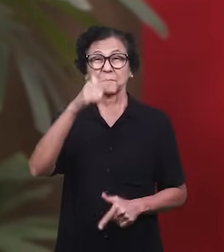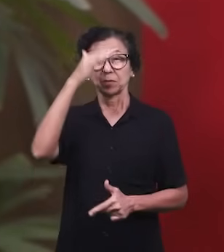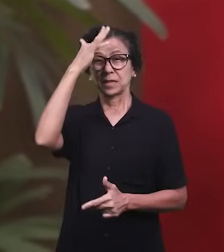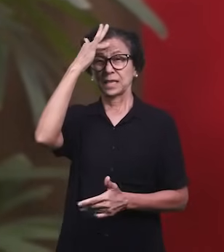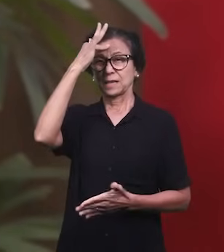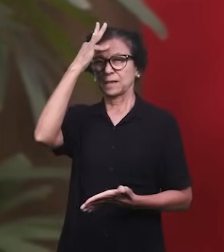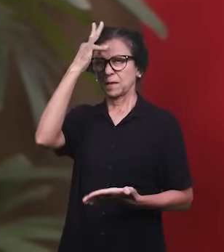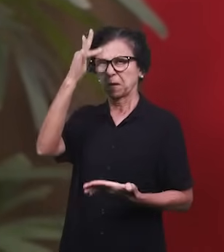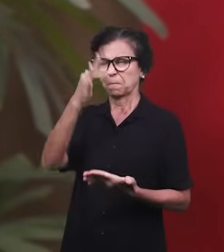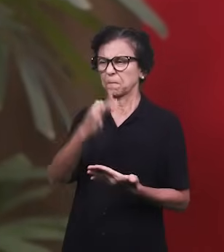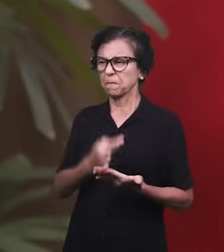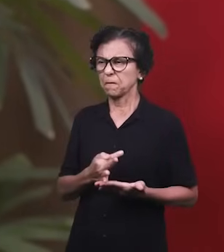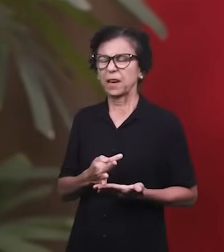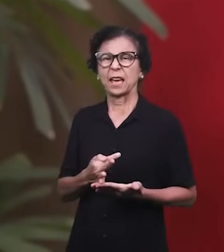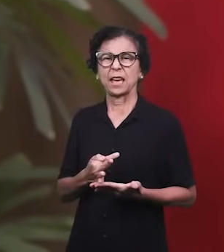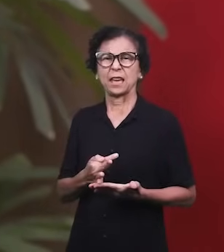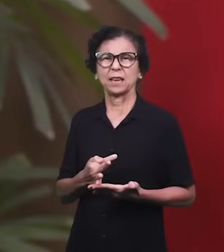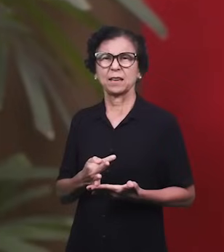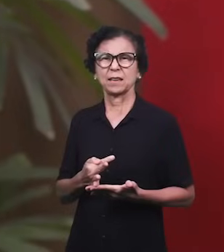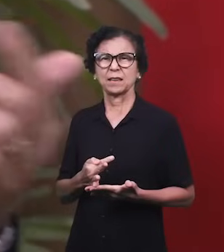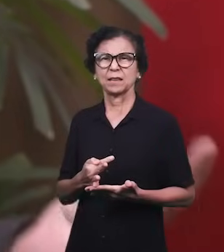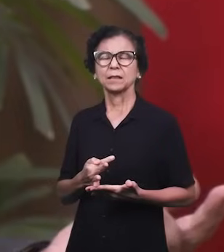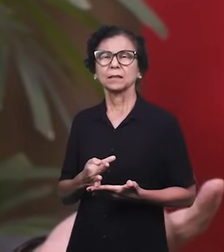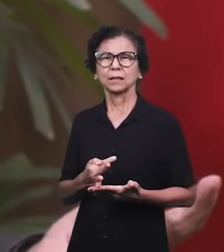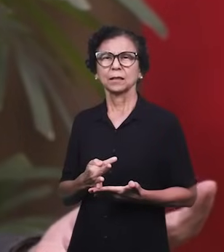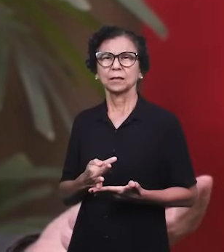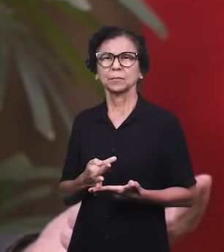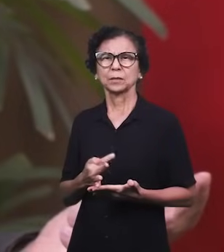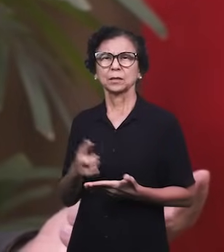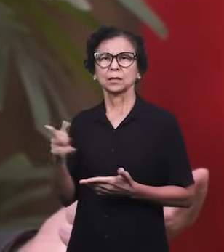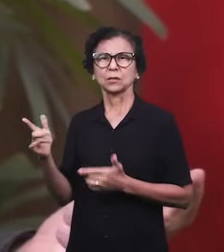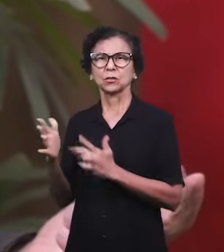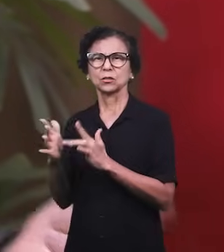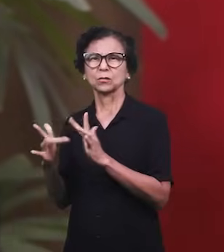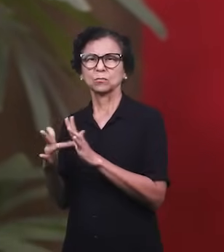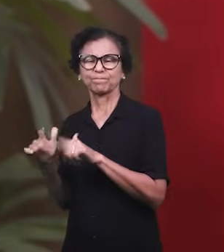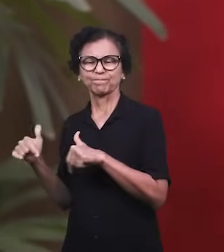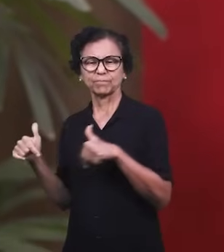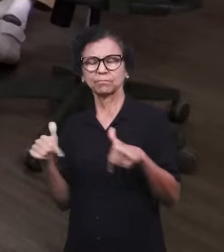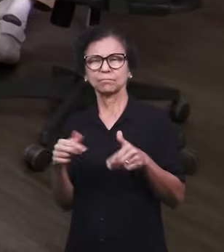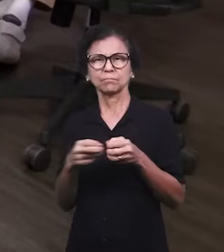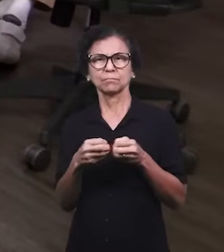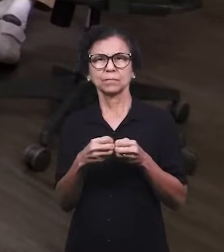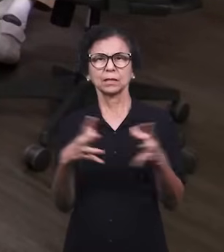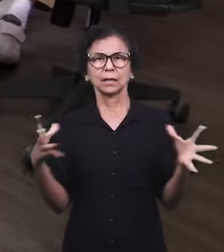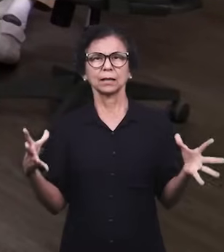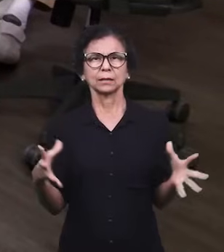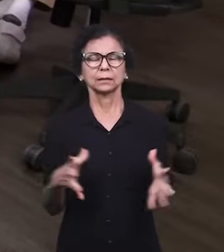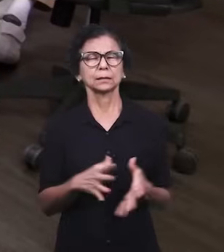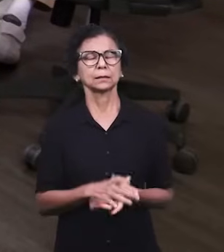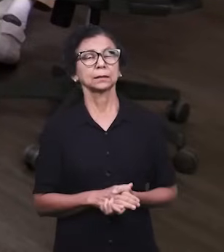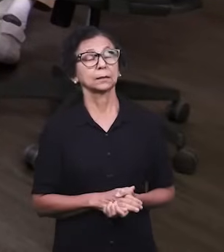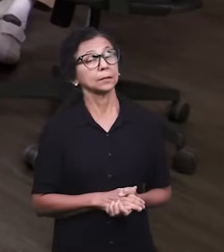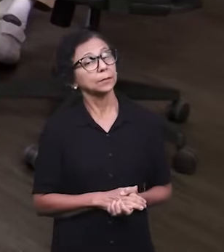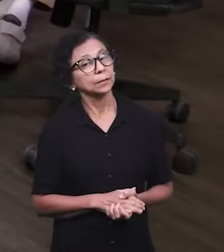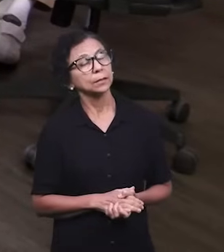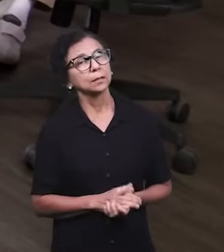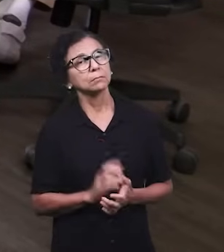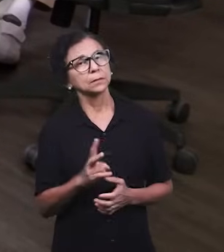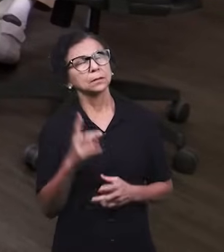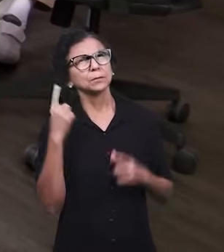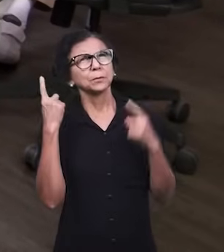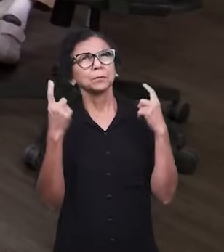aquela fé ali é que foi a fé importante para operar o sinal. Então, Eu sempre fiquei preocupado com essa expressão